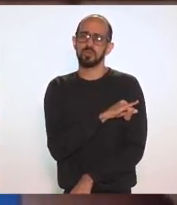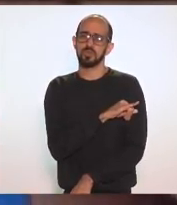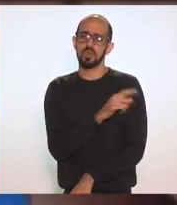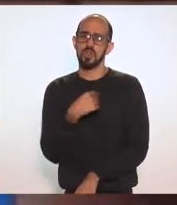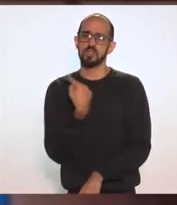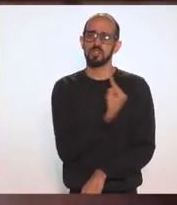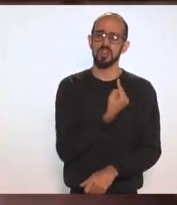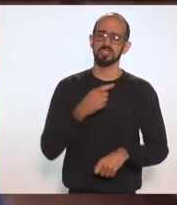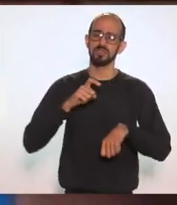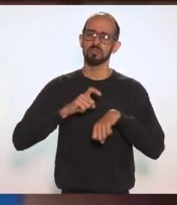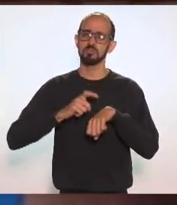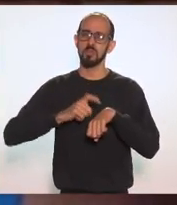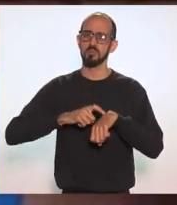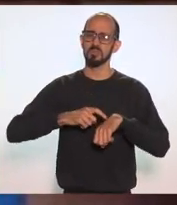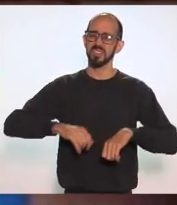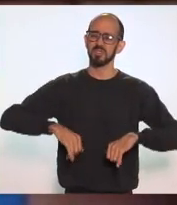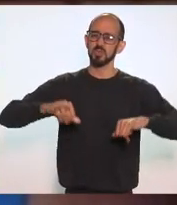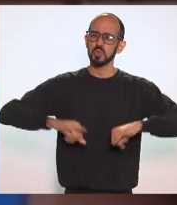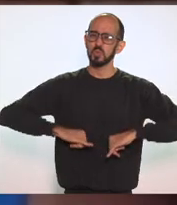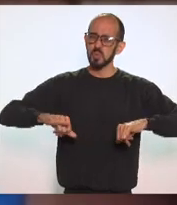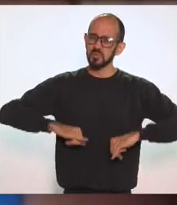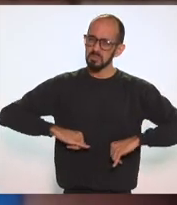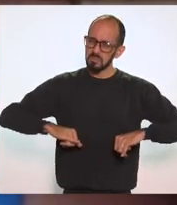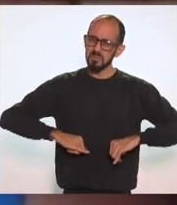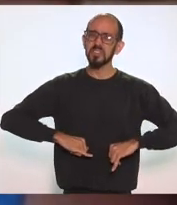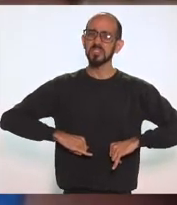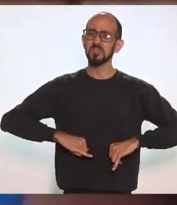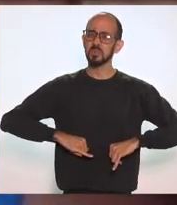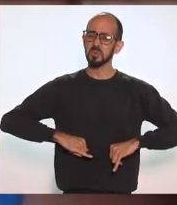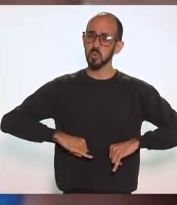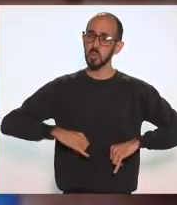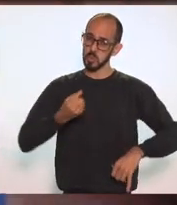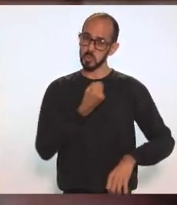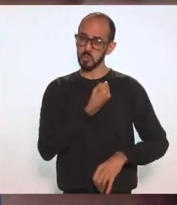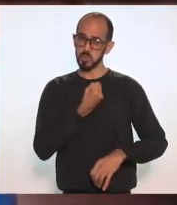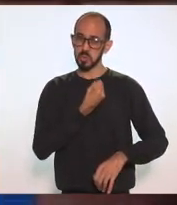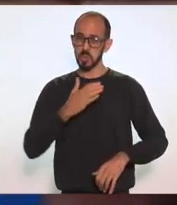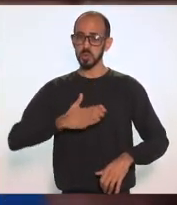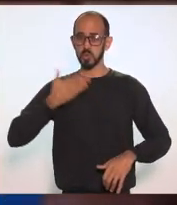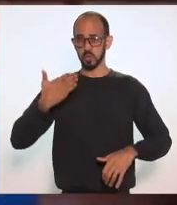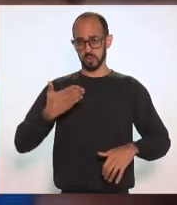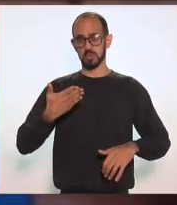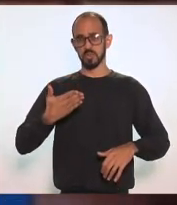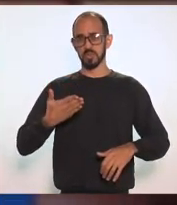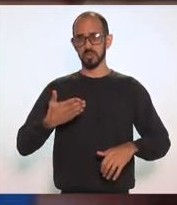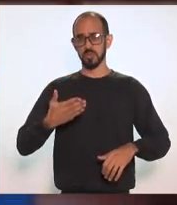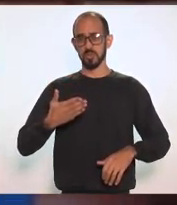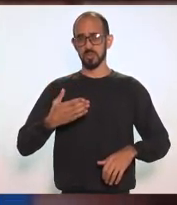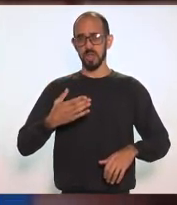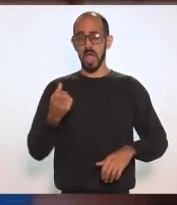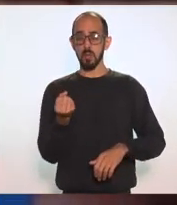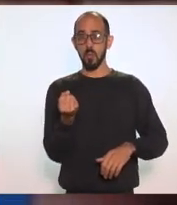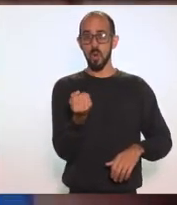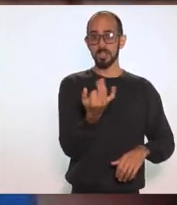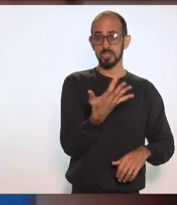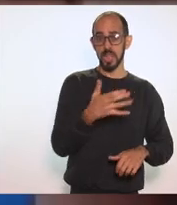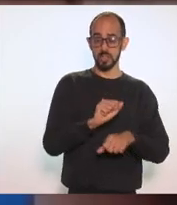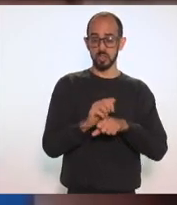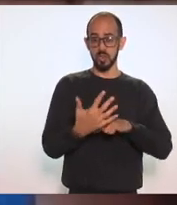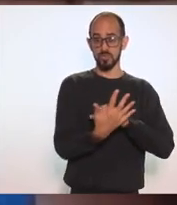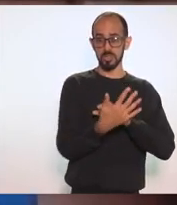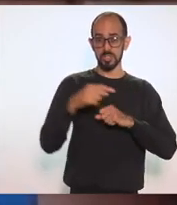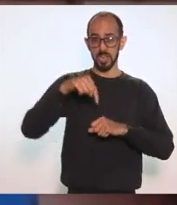num momento muito doloroso, os números assustam. Os casos confirmados aqui no estado do Rio de Janeiro